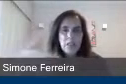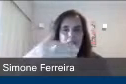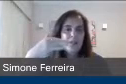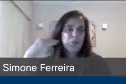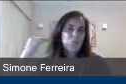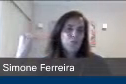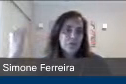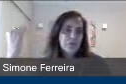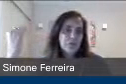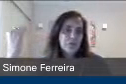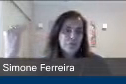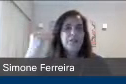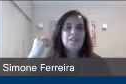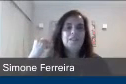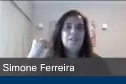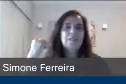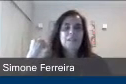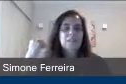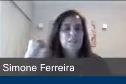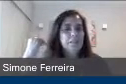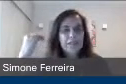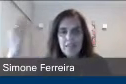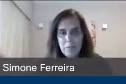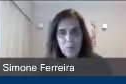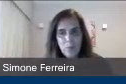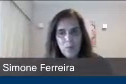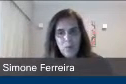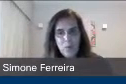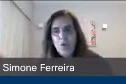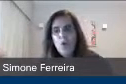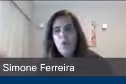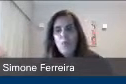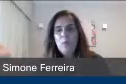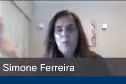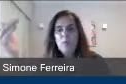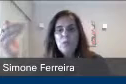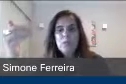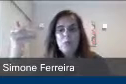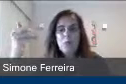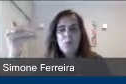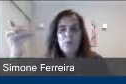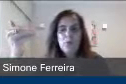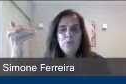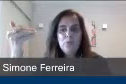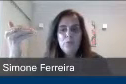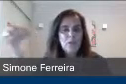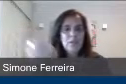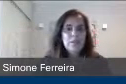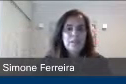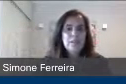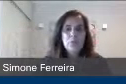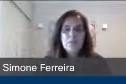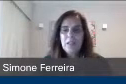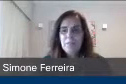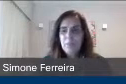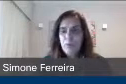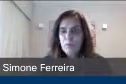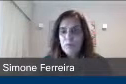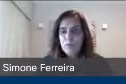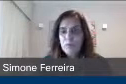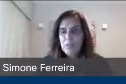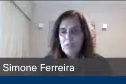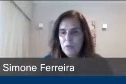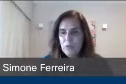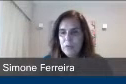85, 90, 100 pontos, uma pontuação muito boa, são 100